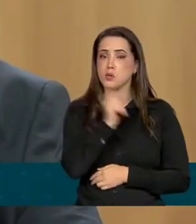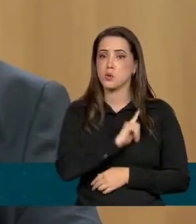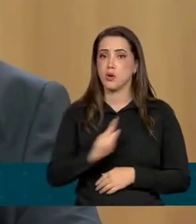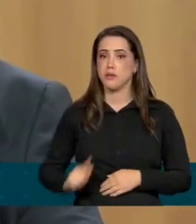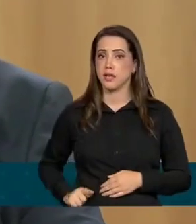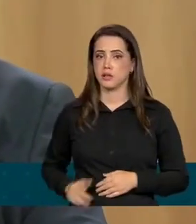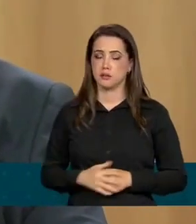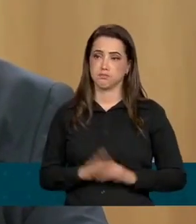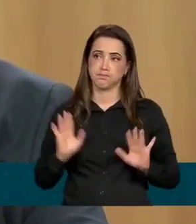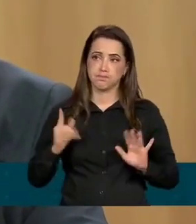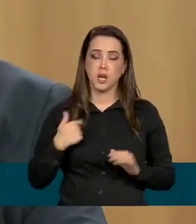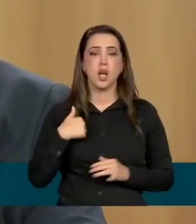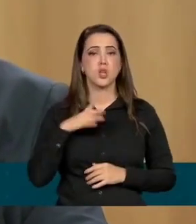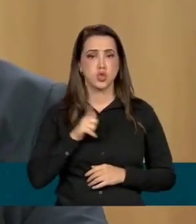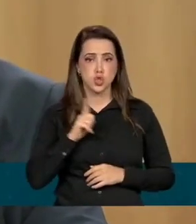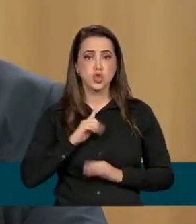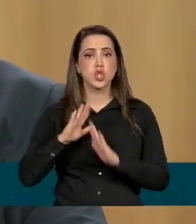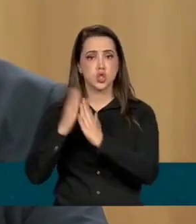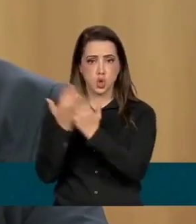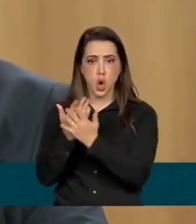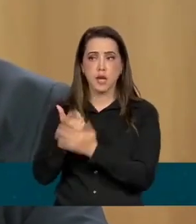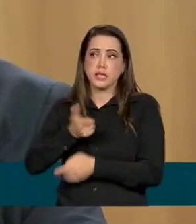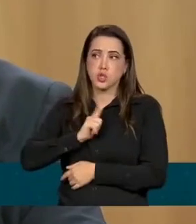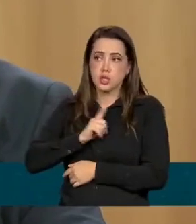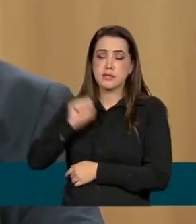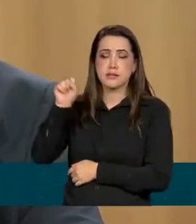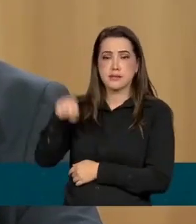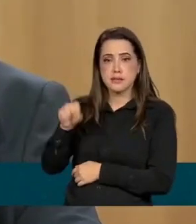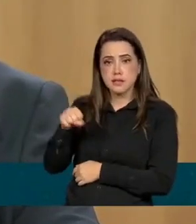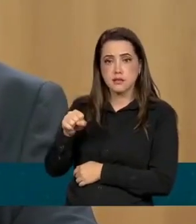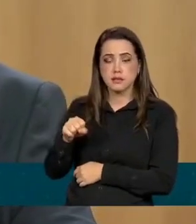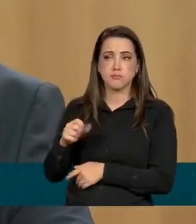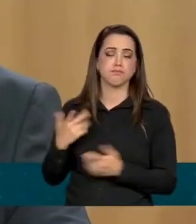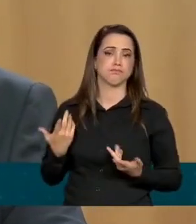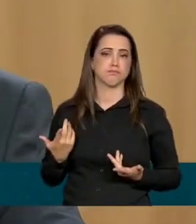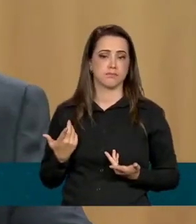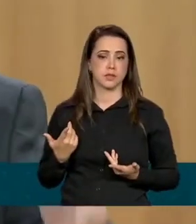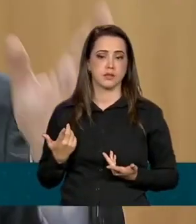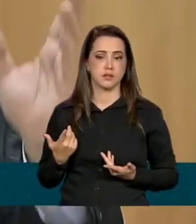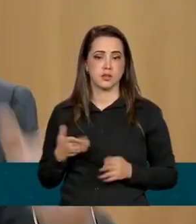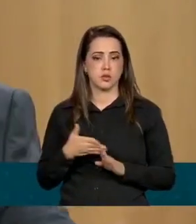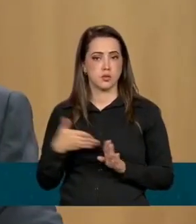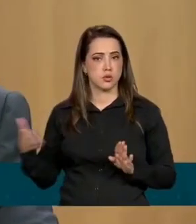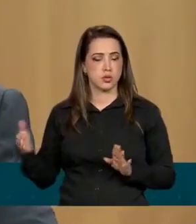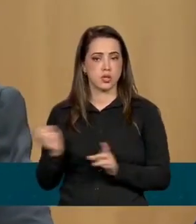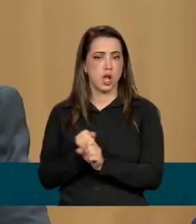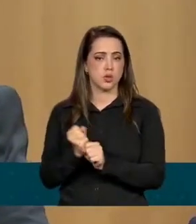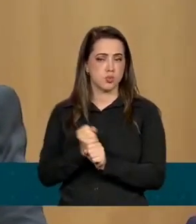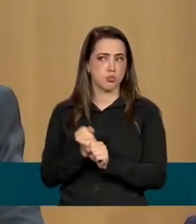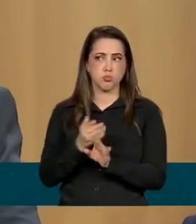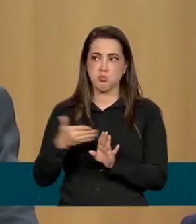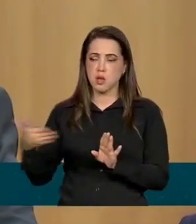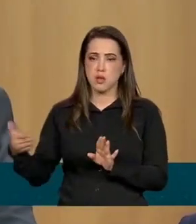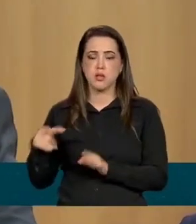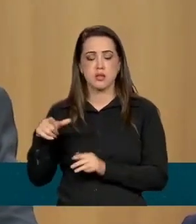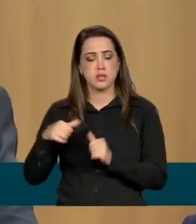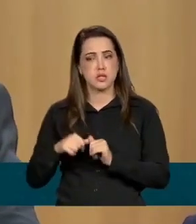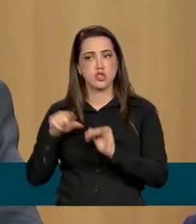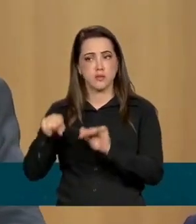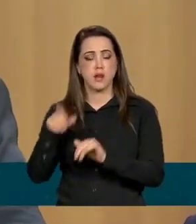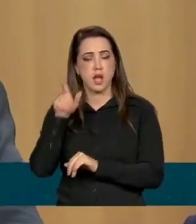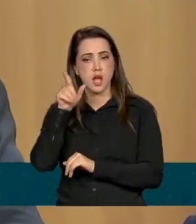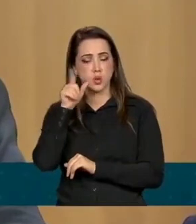com vigilantes armados, sim. Tivemos, durante esses anos todos em que lá